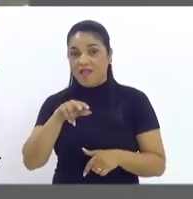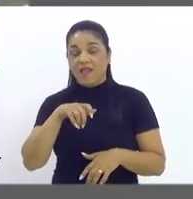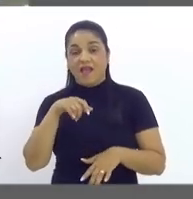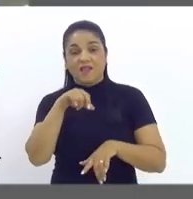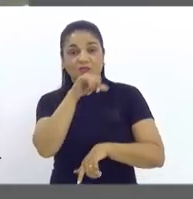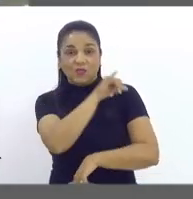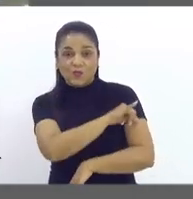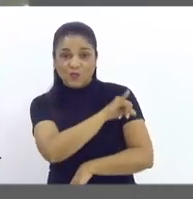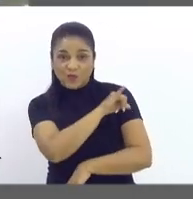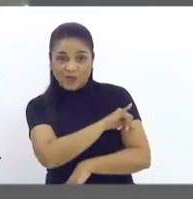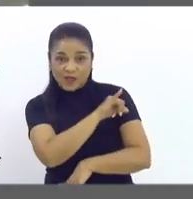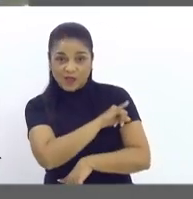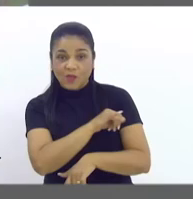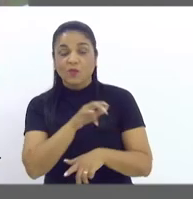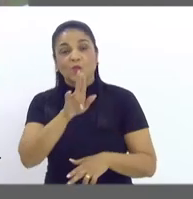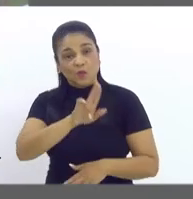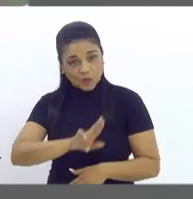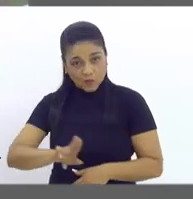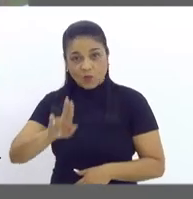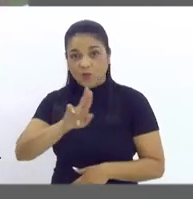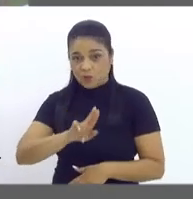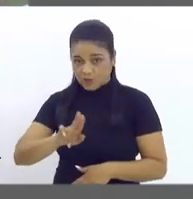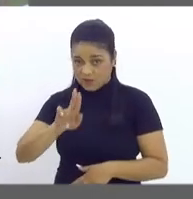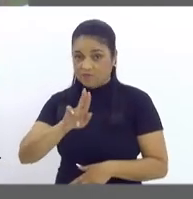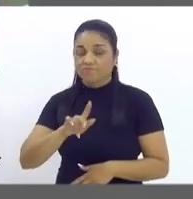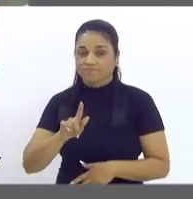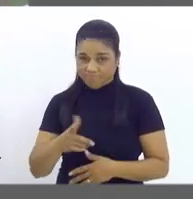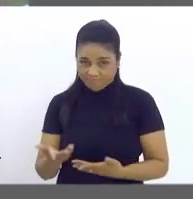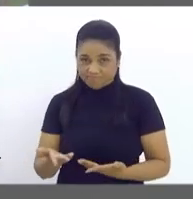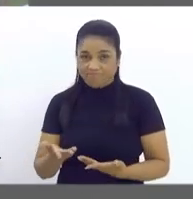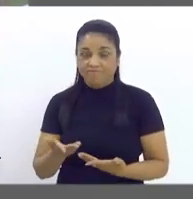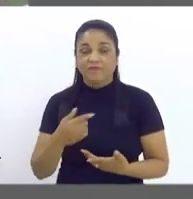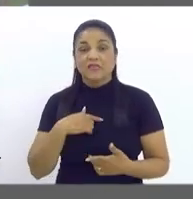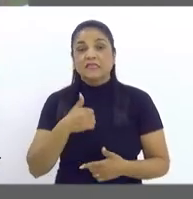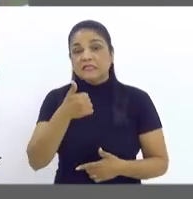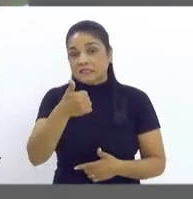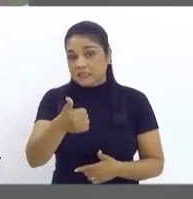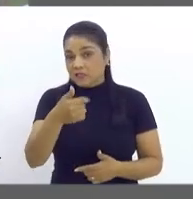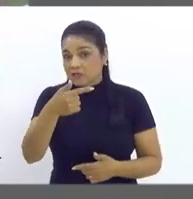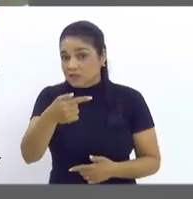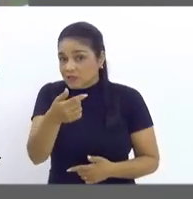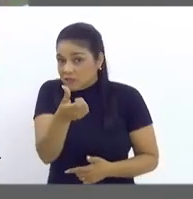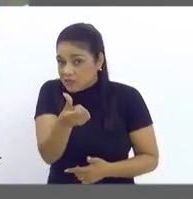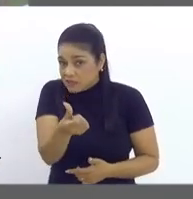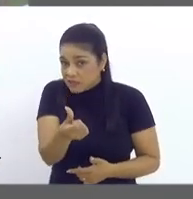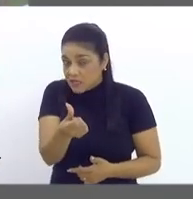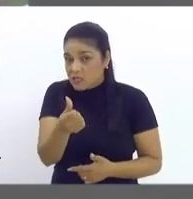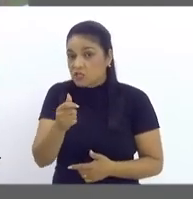usam gás natural veicular. São 676 postos